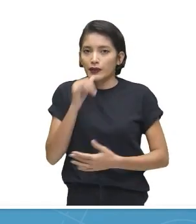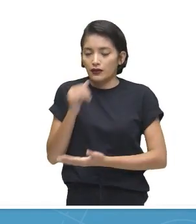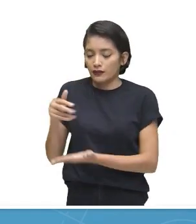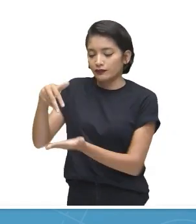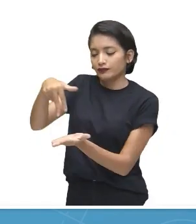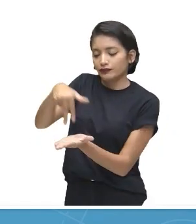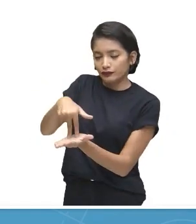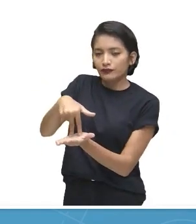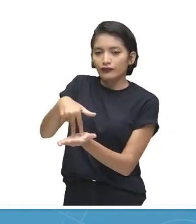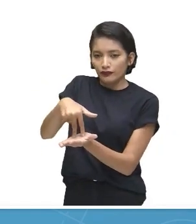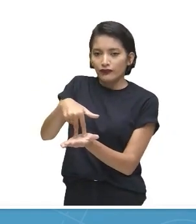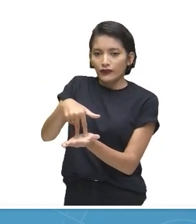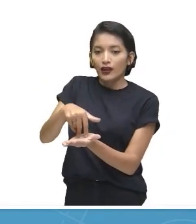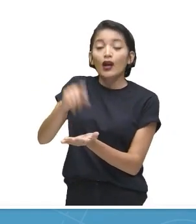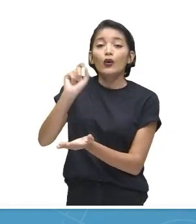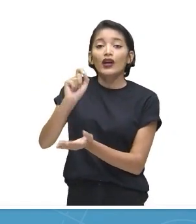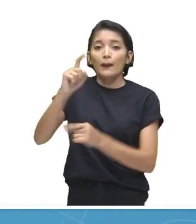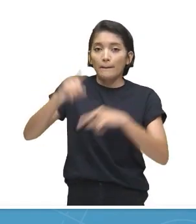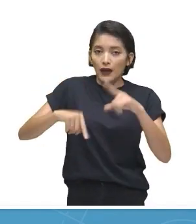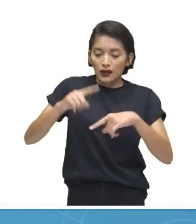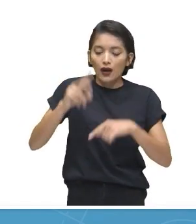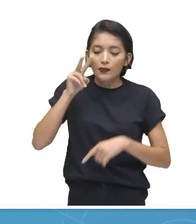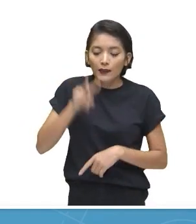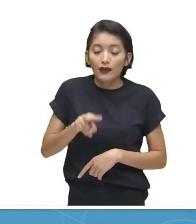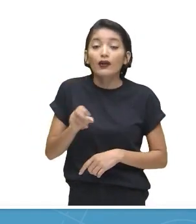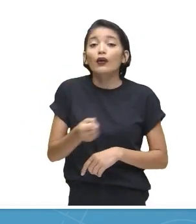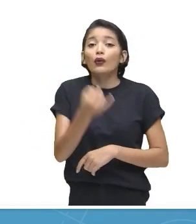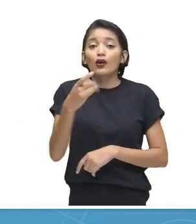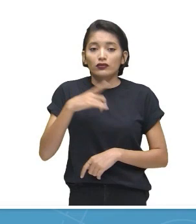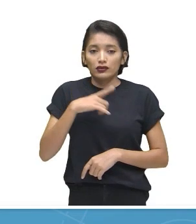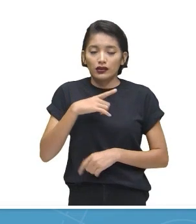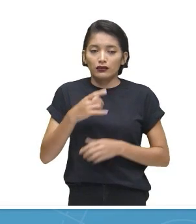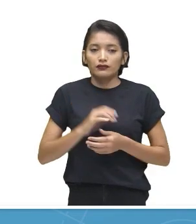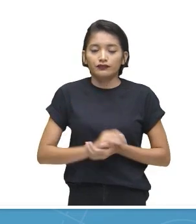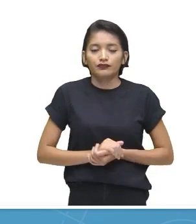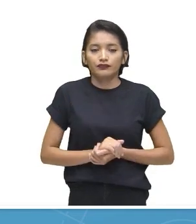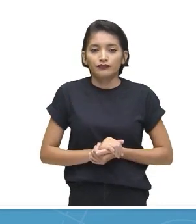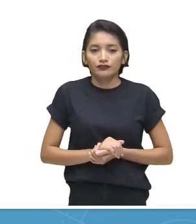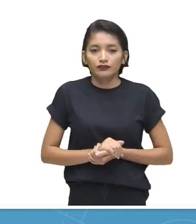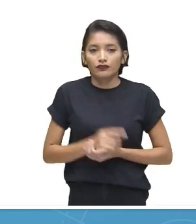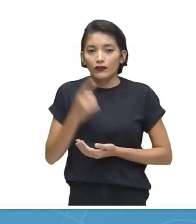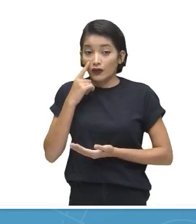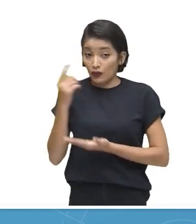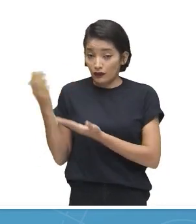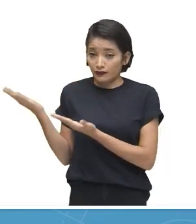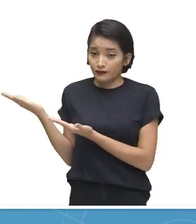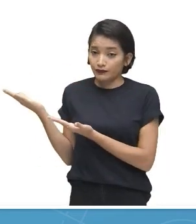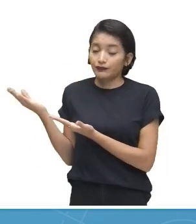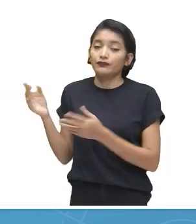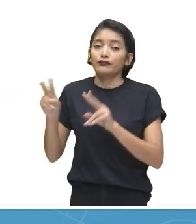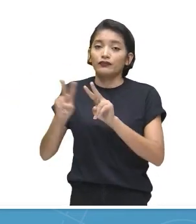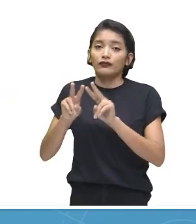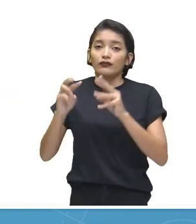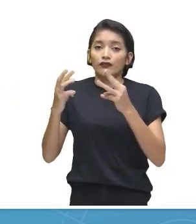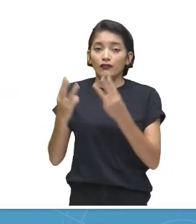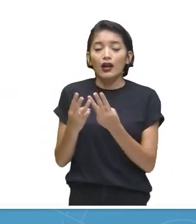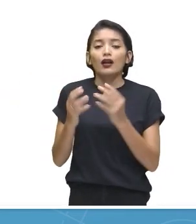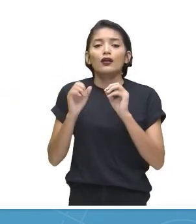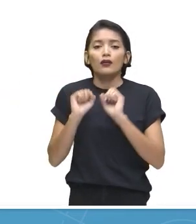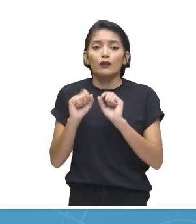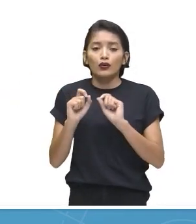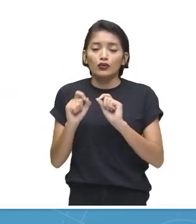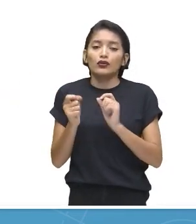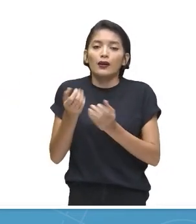balança é um outro instrumento utilizado para verificar. Olha aí na nossa próxima imagem, então. A massa pode ser medida por